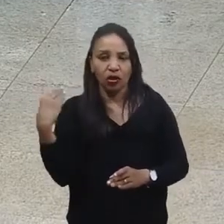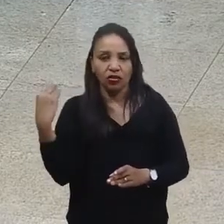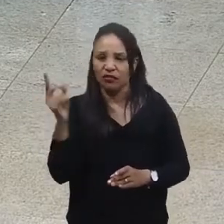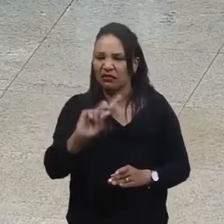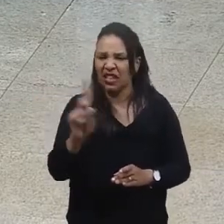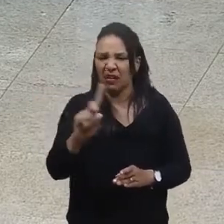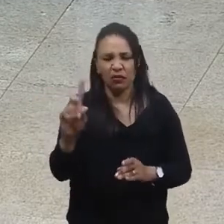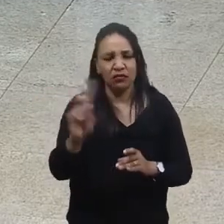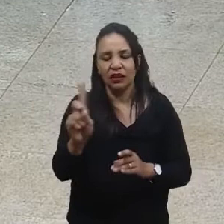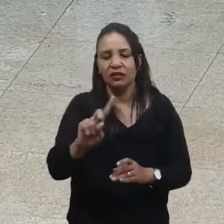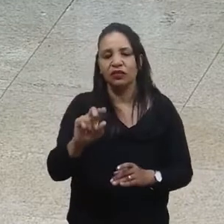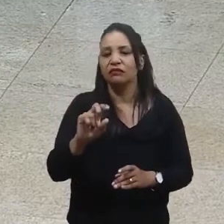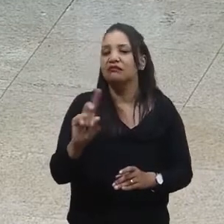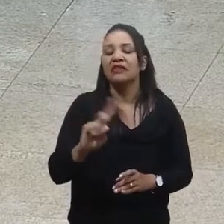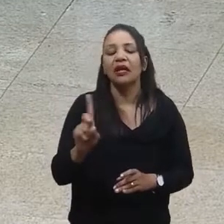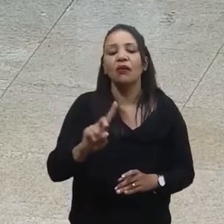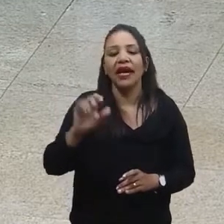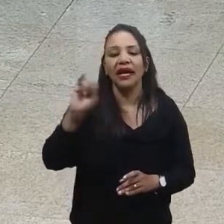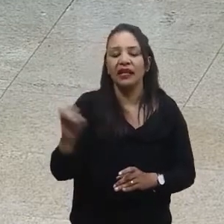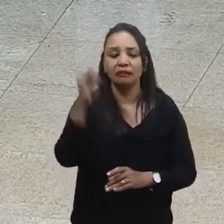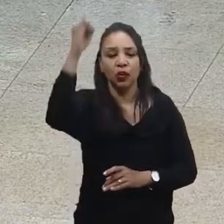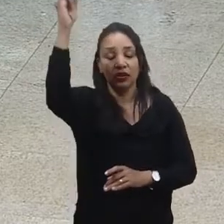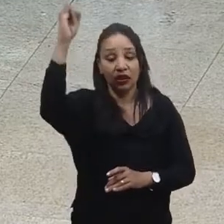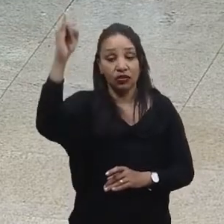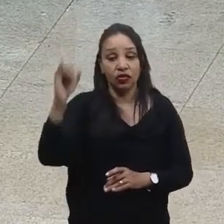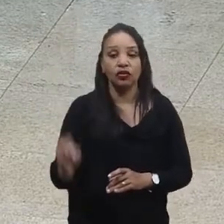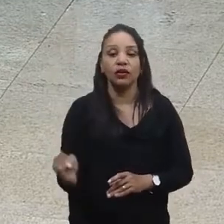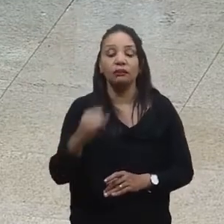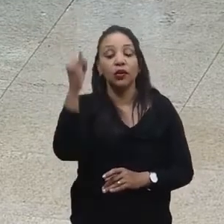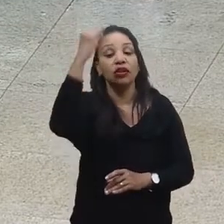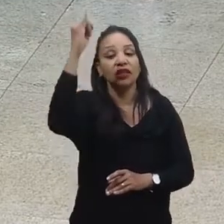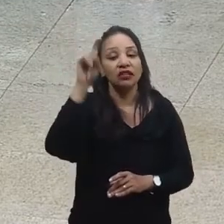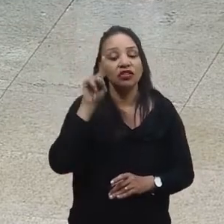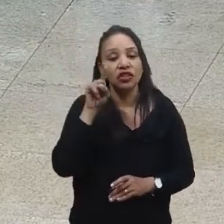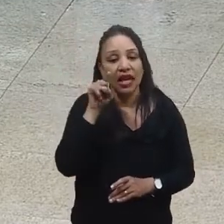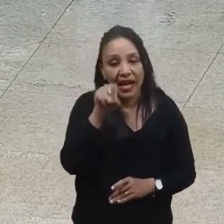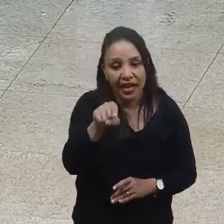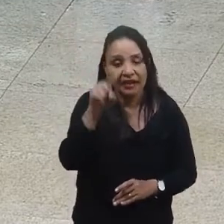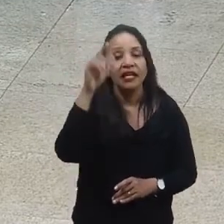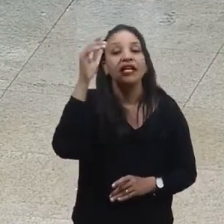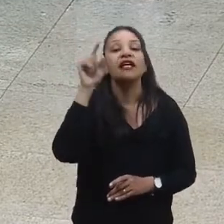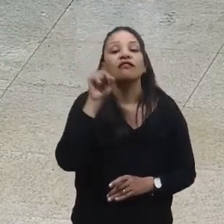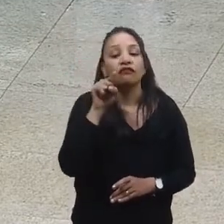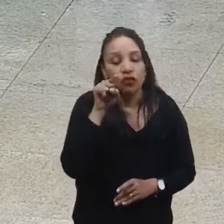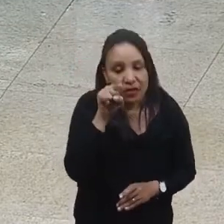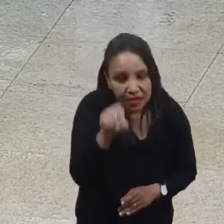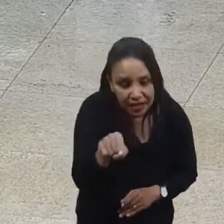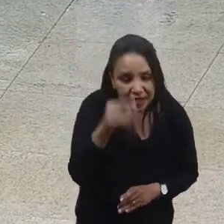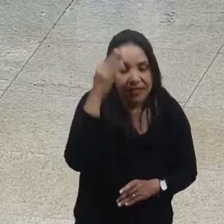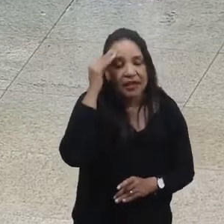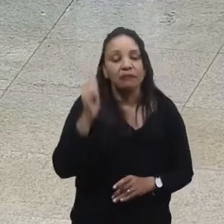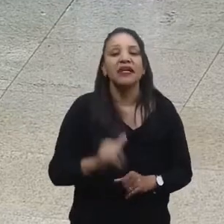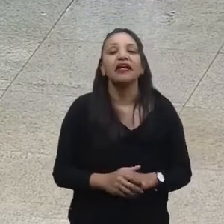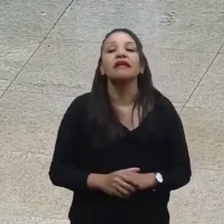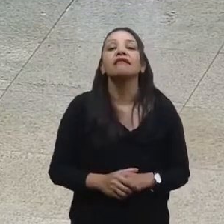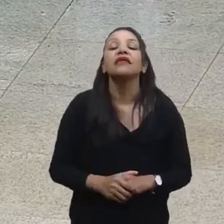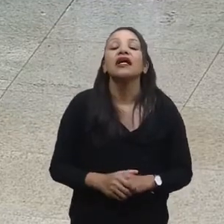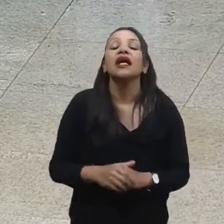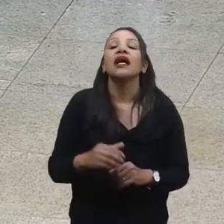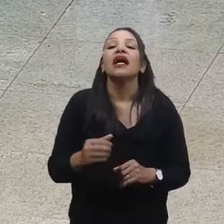morte que é a nossa vida que é a nossa existência e deve ser cuidada que deve ser